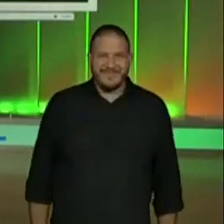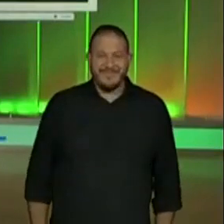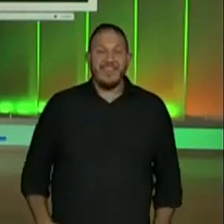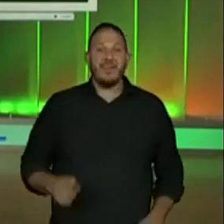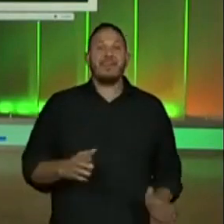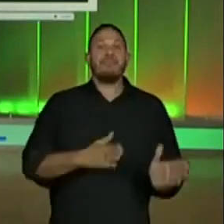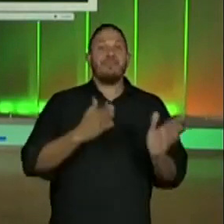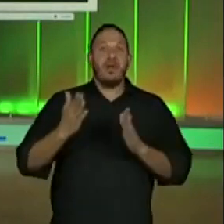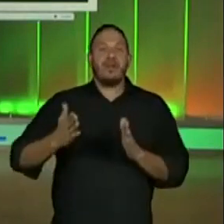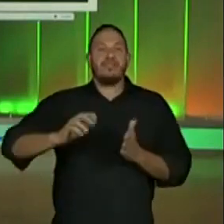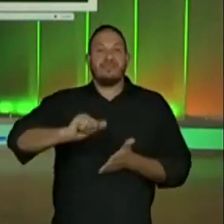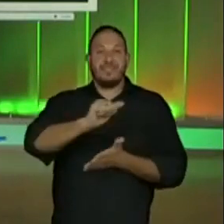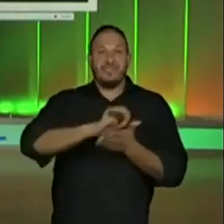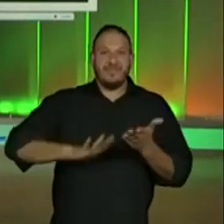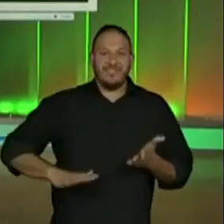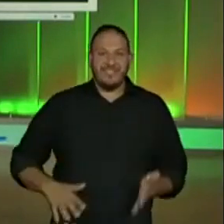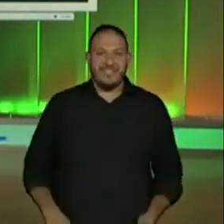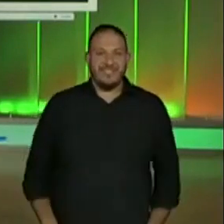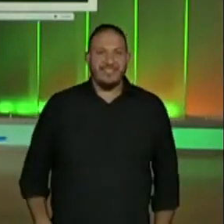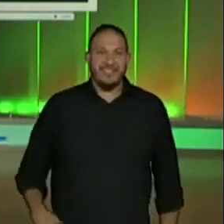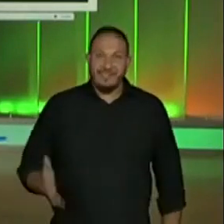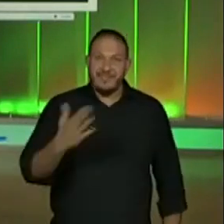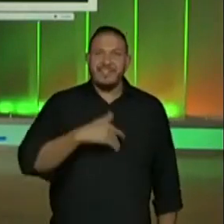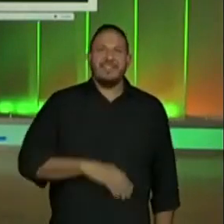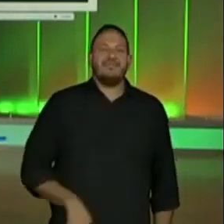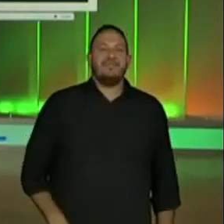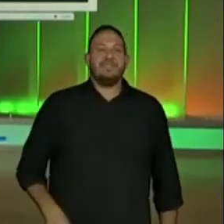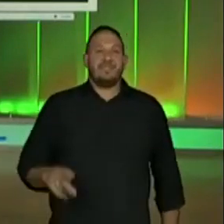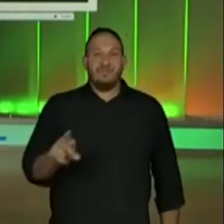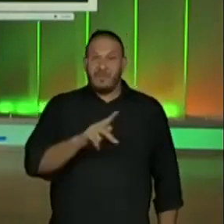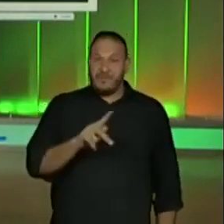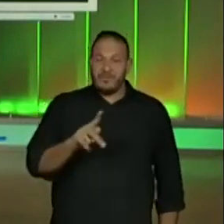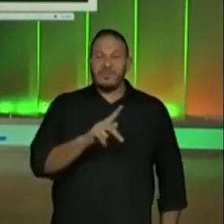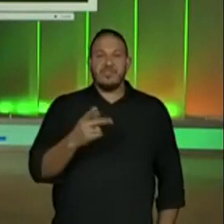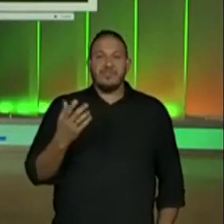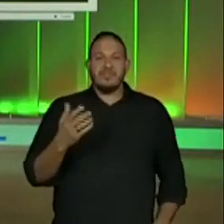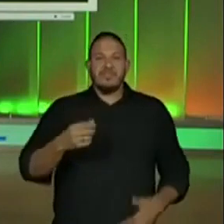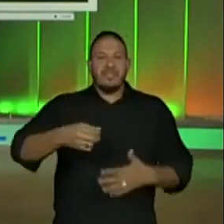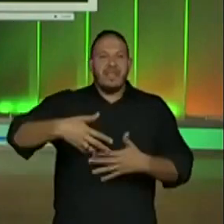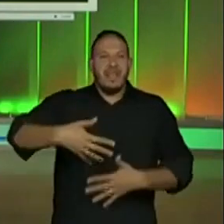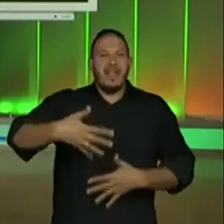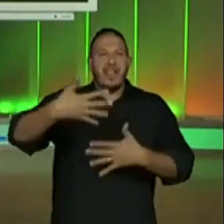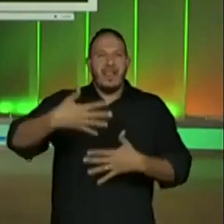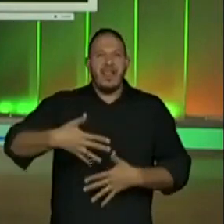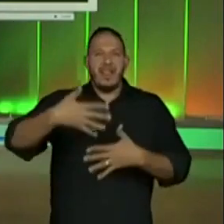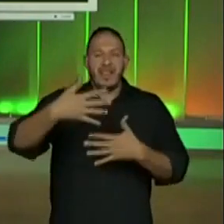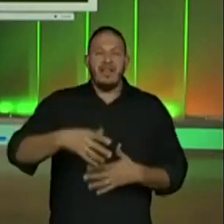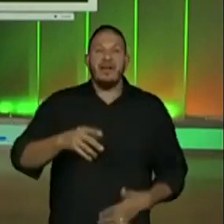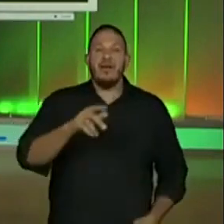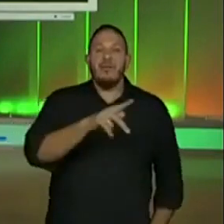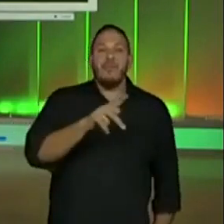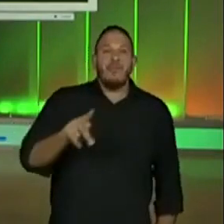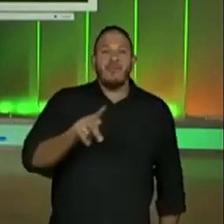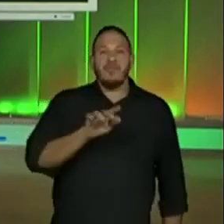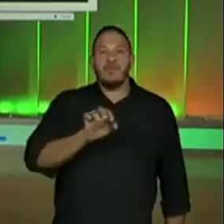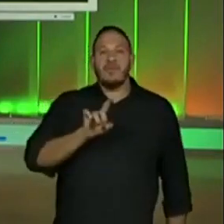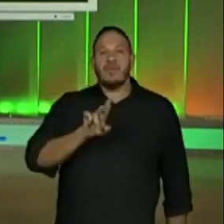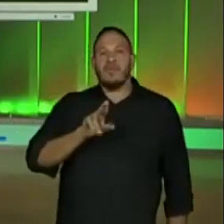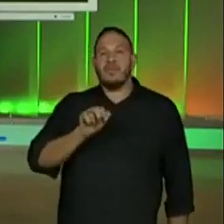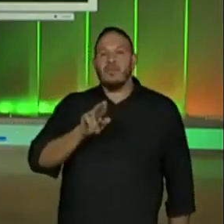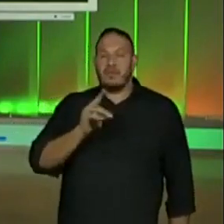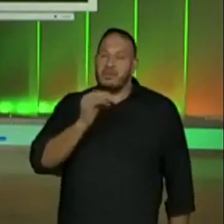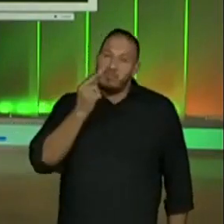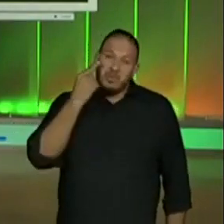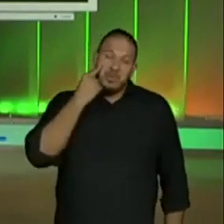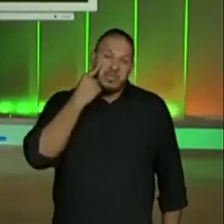a próxima atividade. Vamos, os professores colocam, para o Eduardo escreveu, posso pensar que o dobro